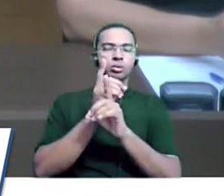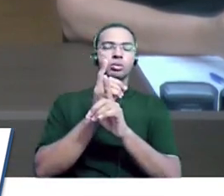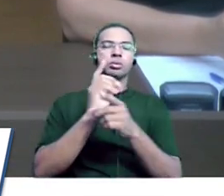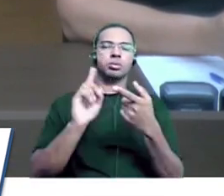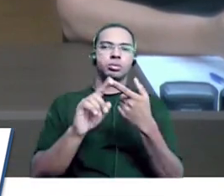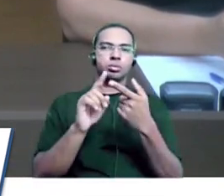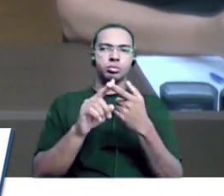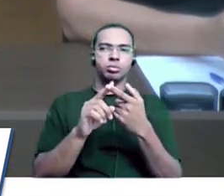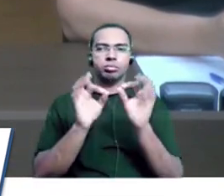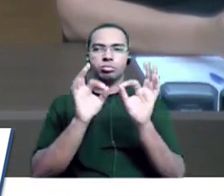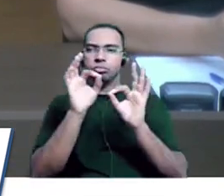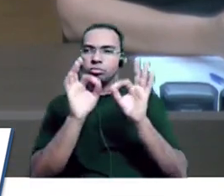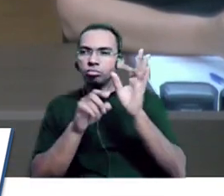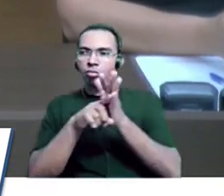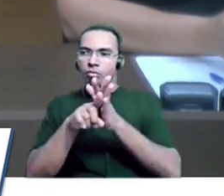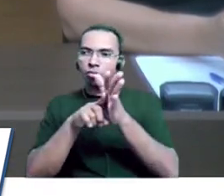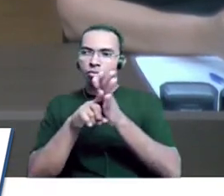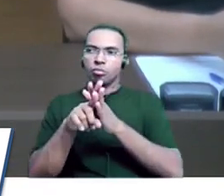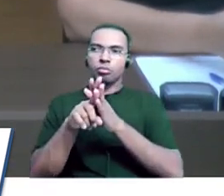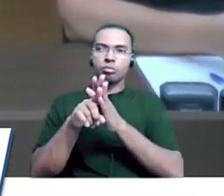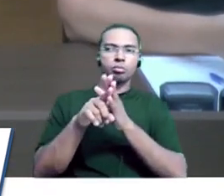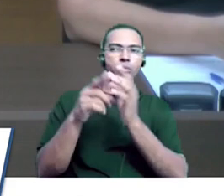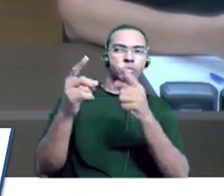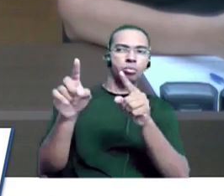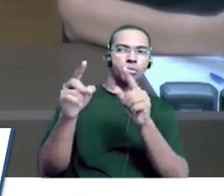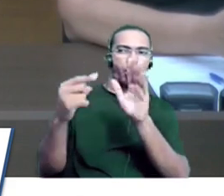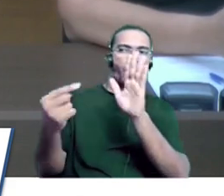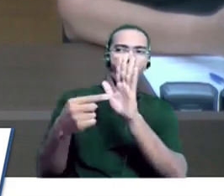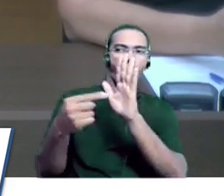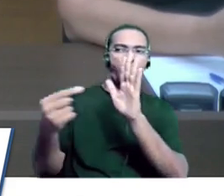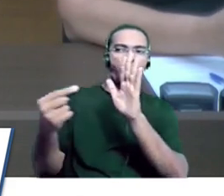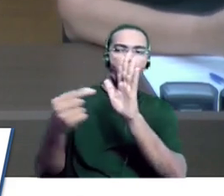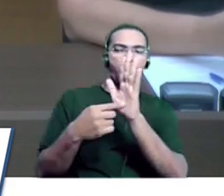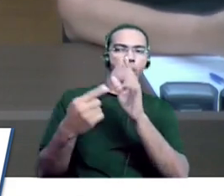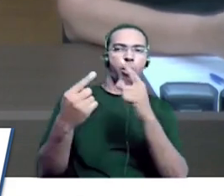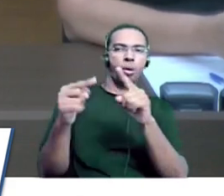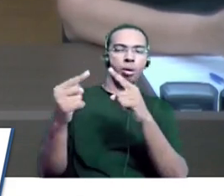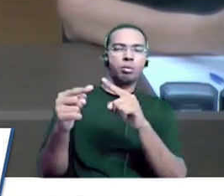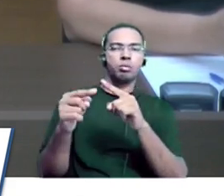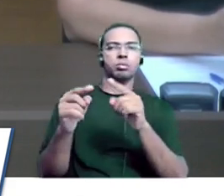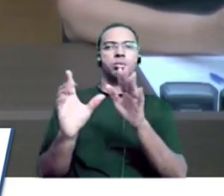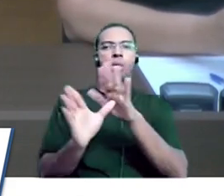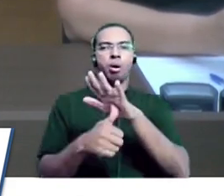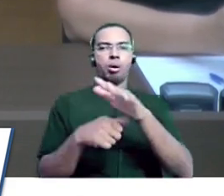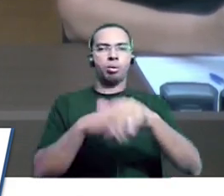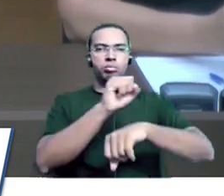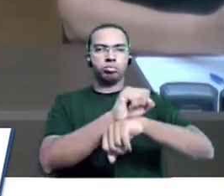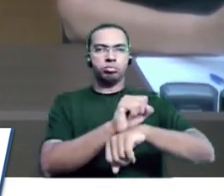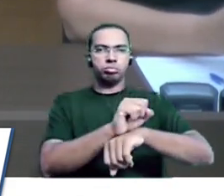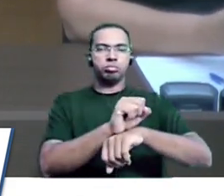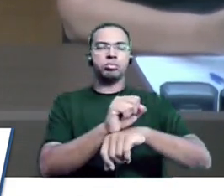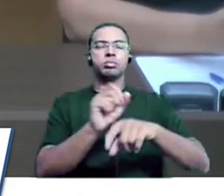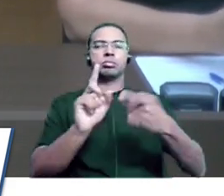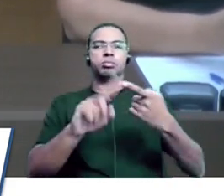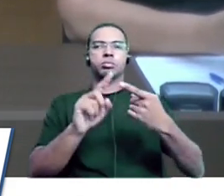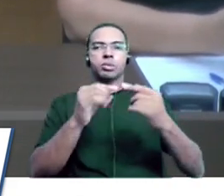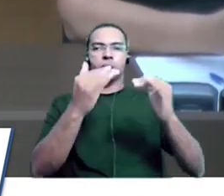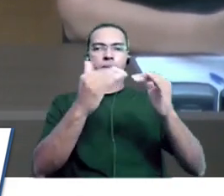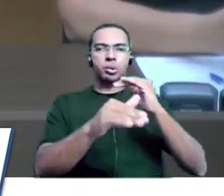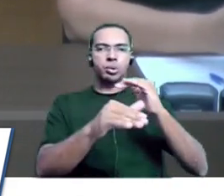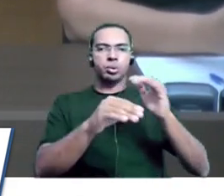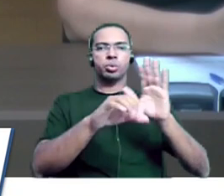mitigação de ameaças, combate à corrupção e à lavagem de dinheiro, combate ao crime